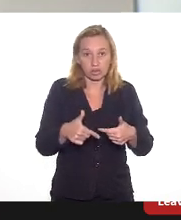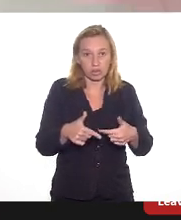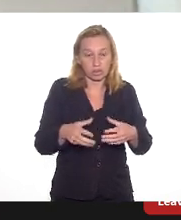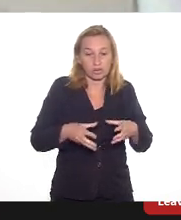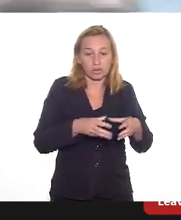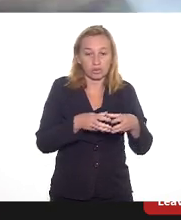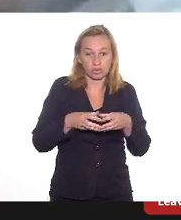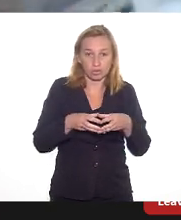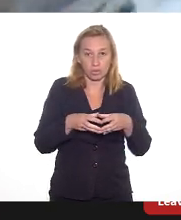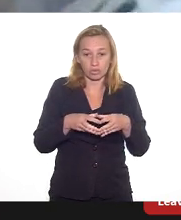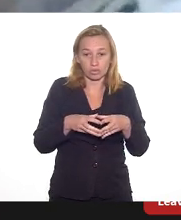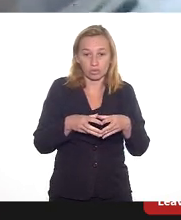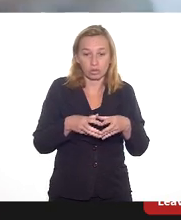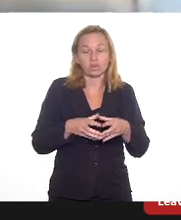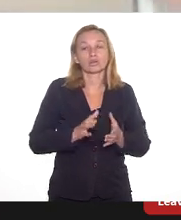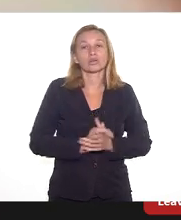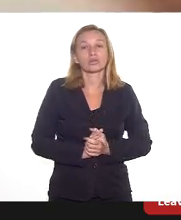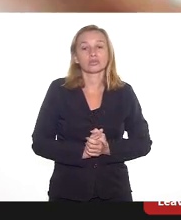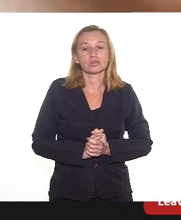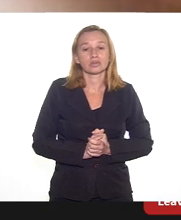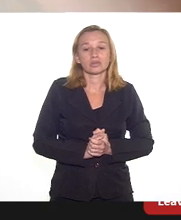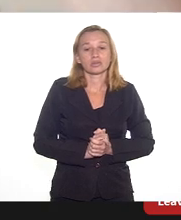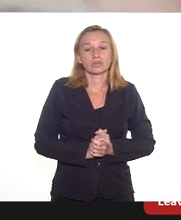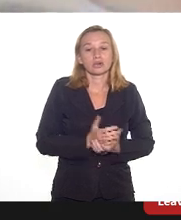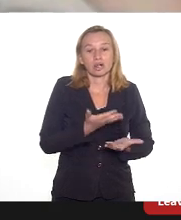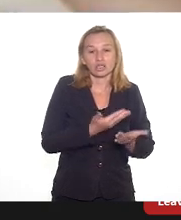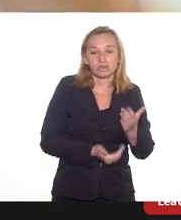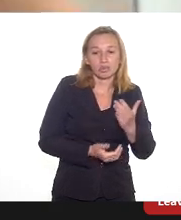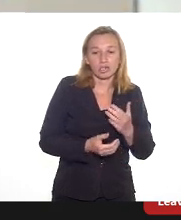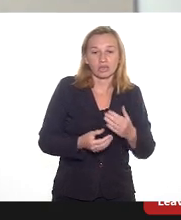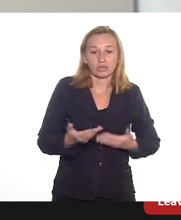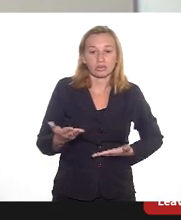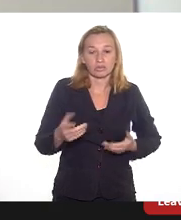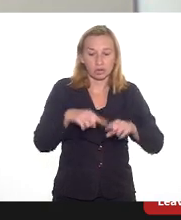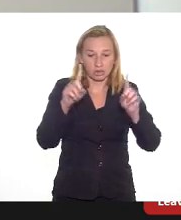né, que compensem as perdas dos servidores.